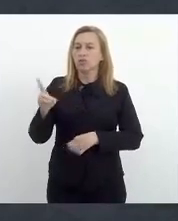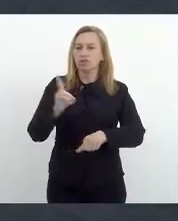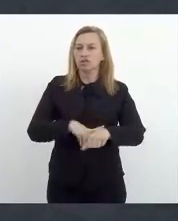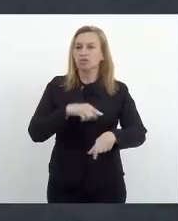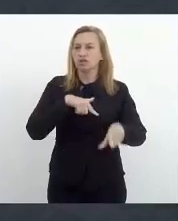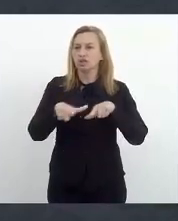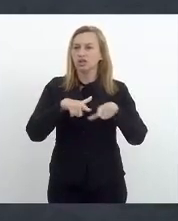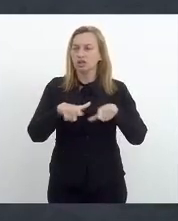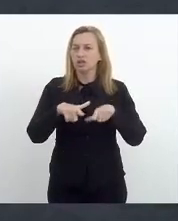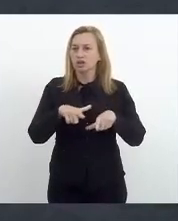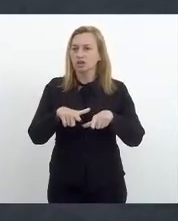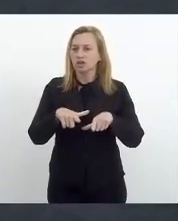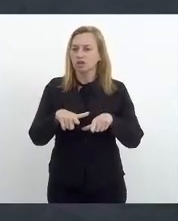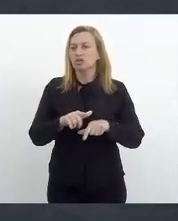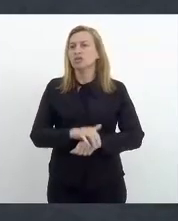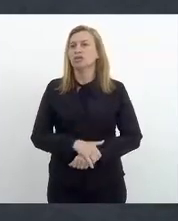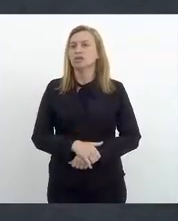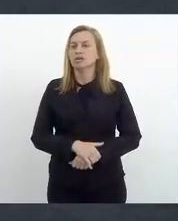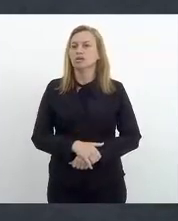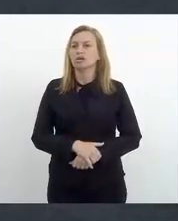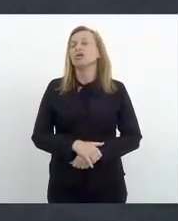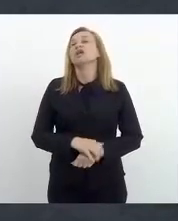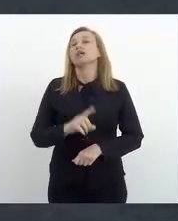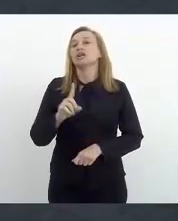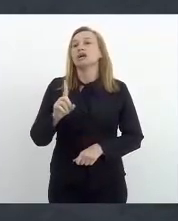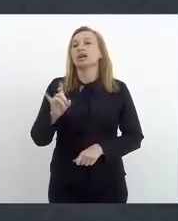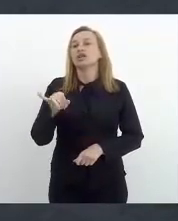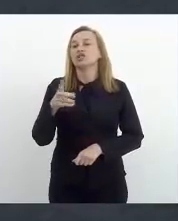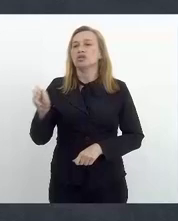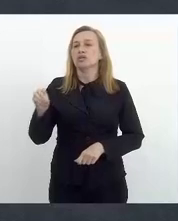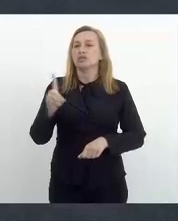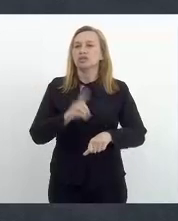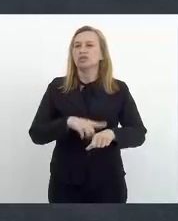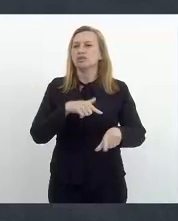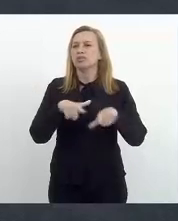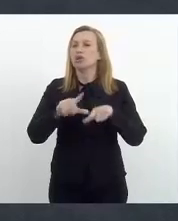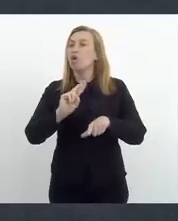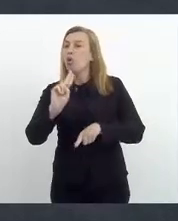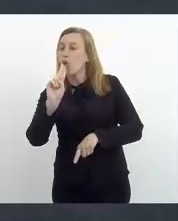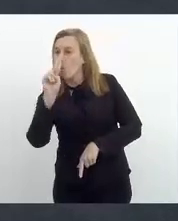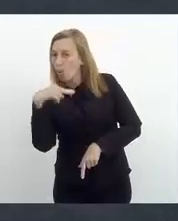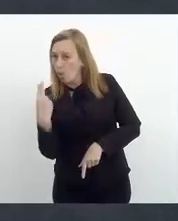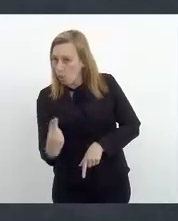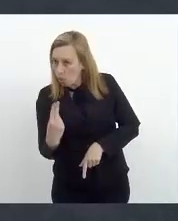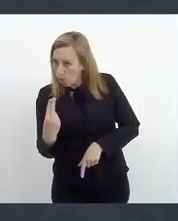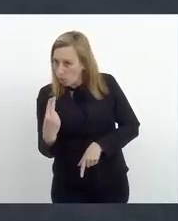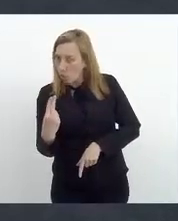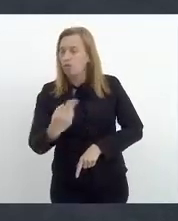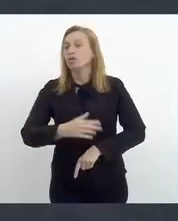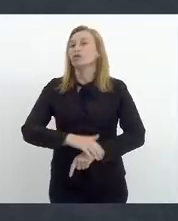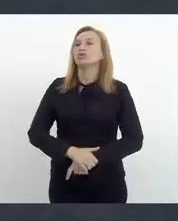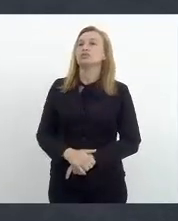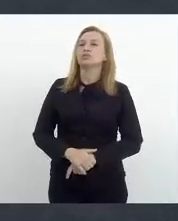que seja um adicional por tempo de serviço e ou é e